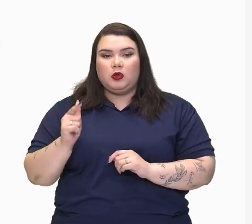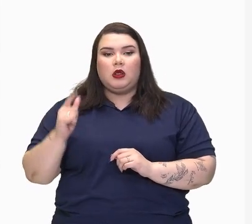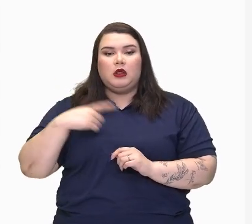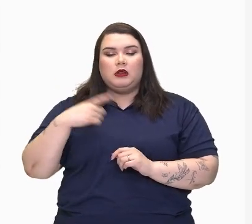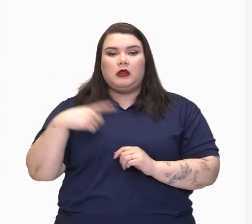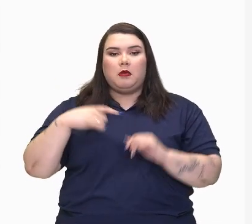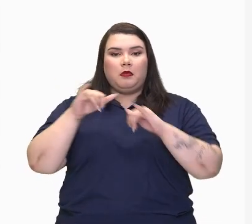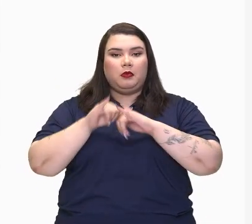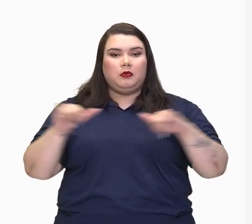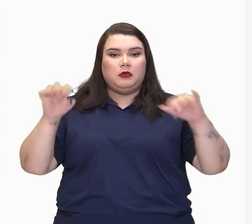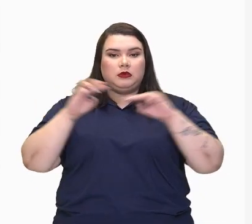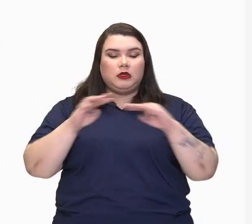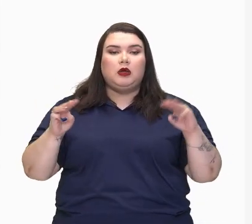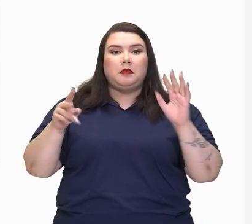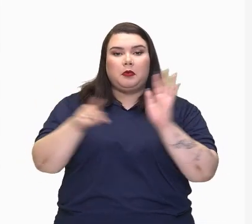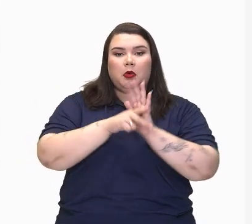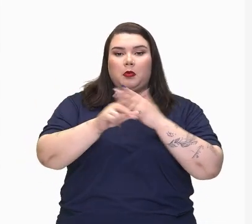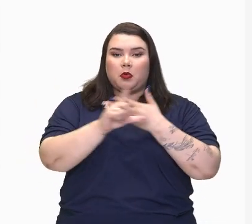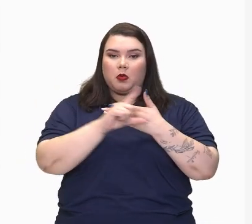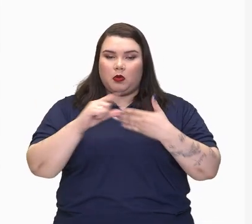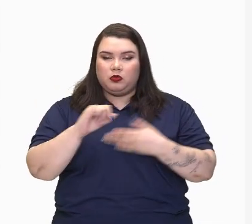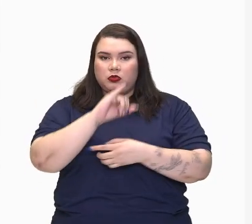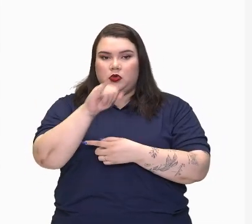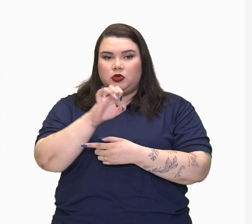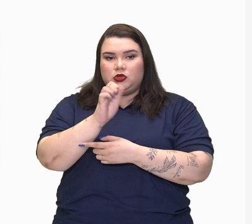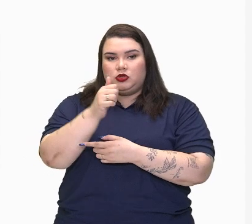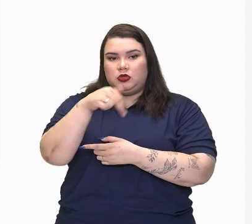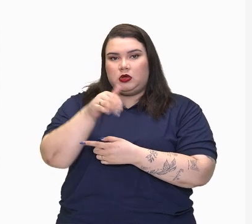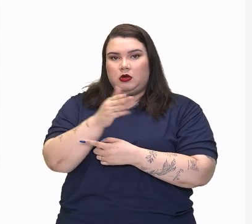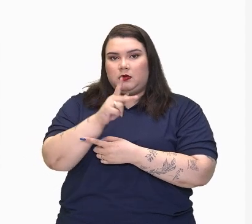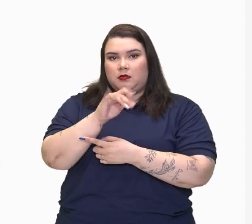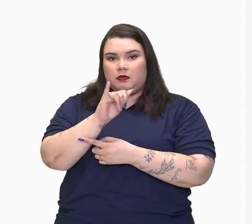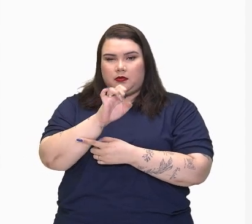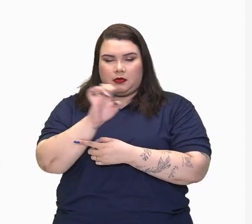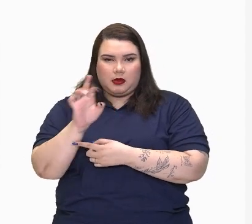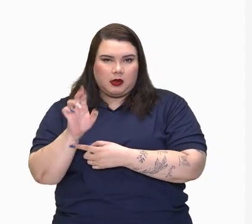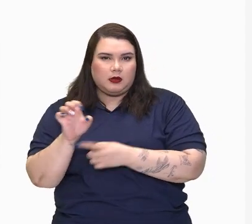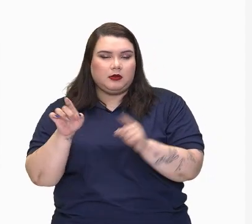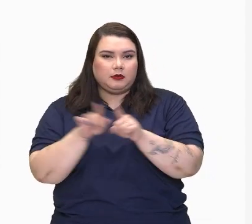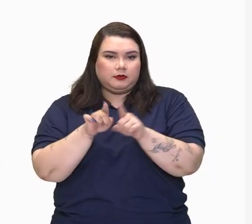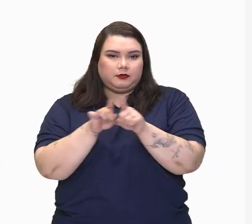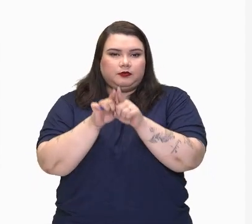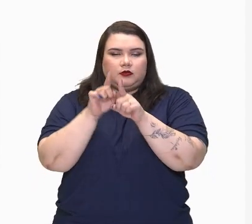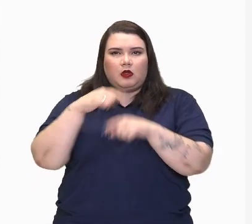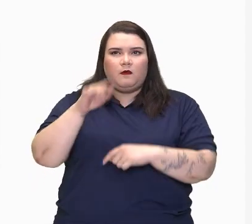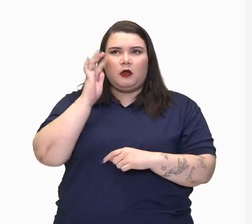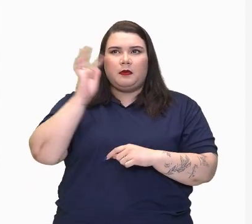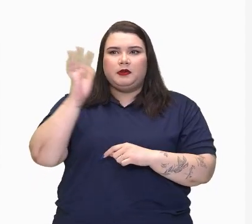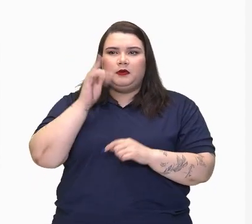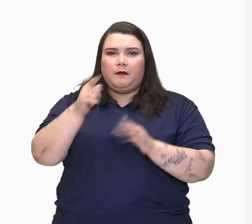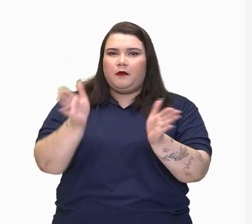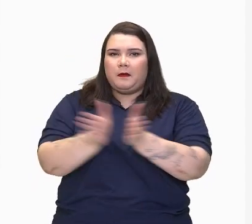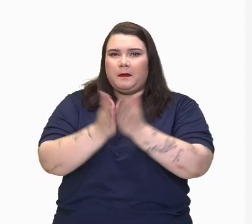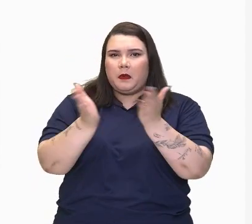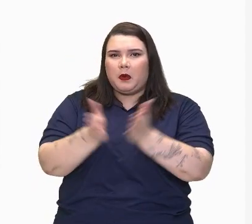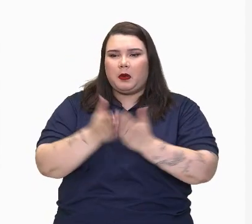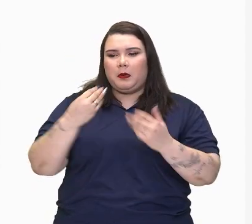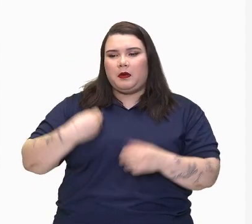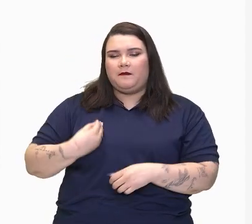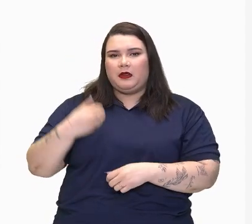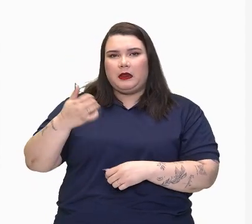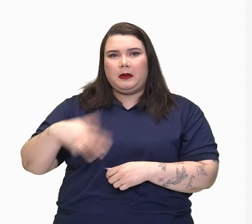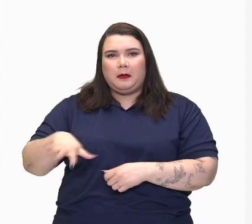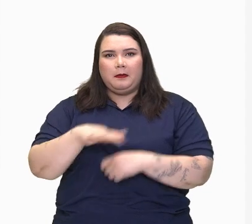na questão de você viver uma nova vida. Imagine você pobre no Nordeste, naquela época, precisando buscar uma